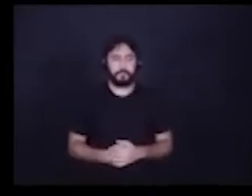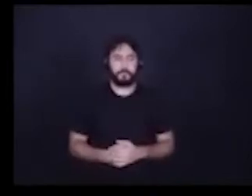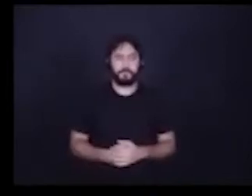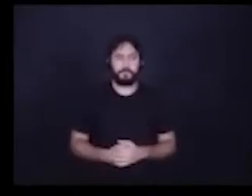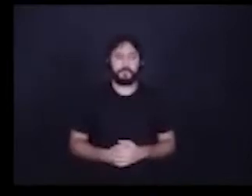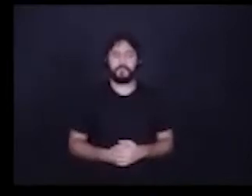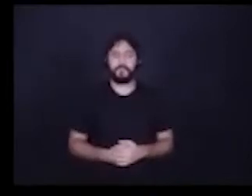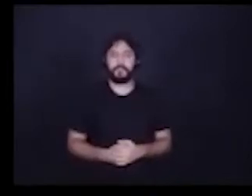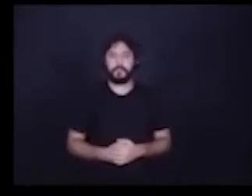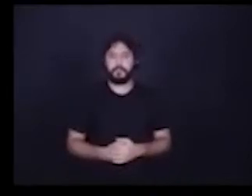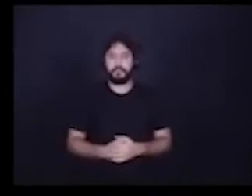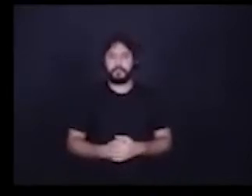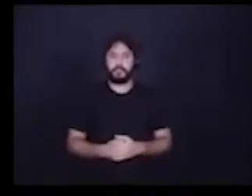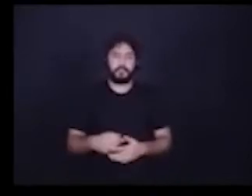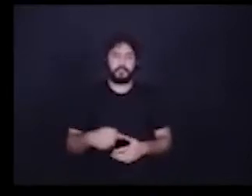que